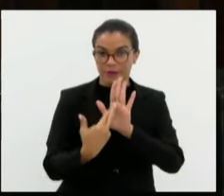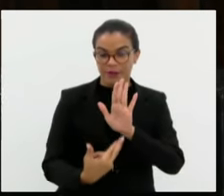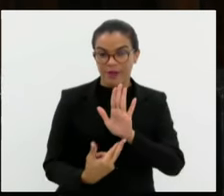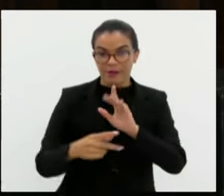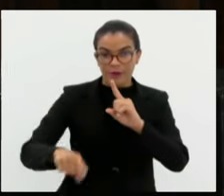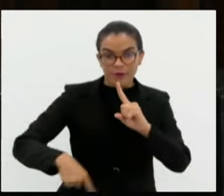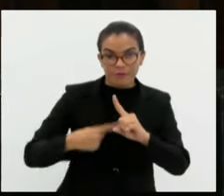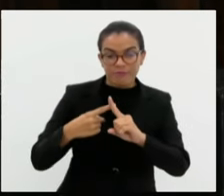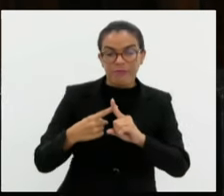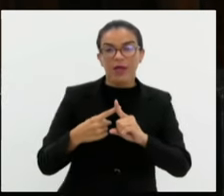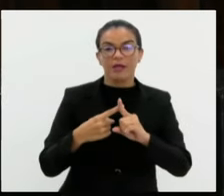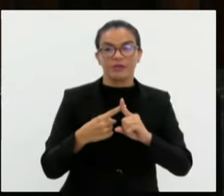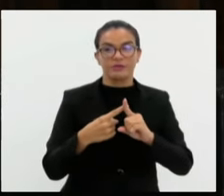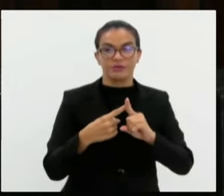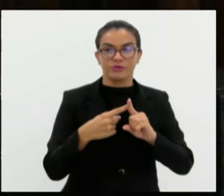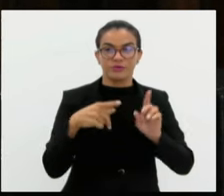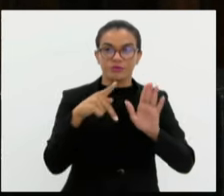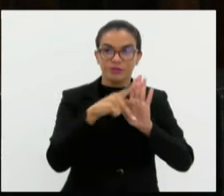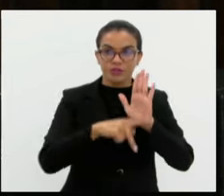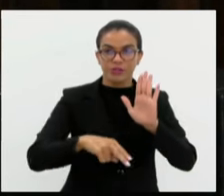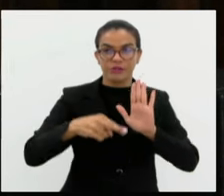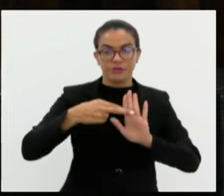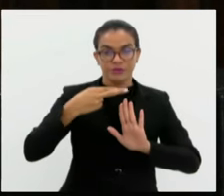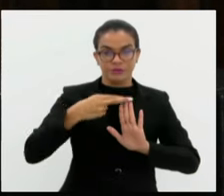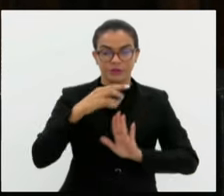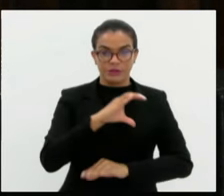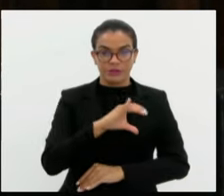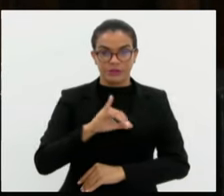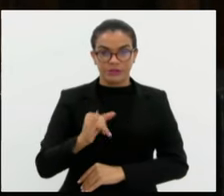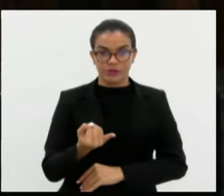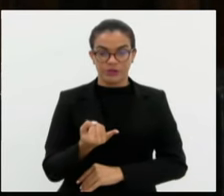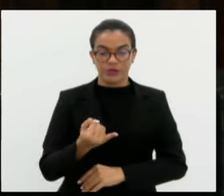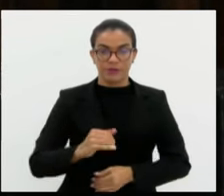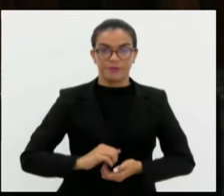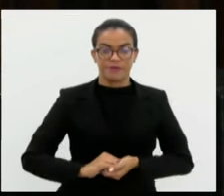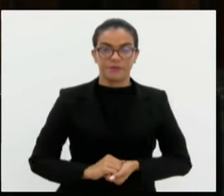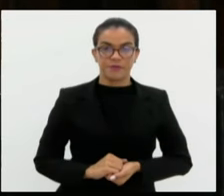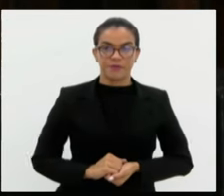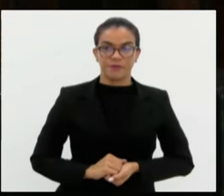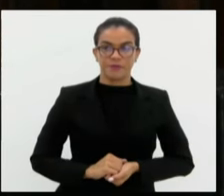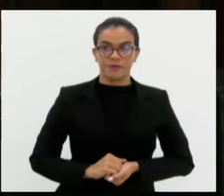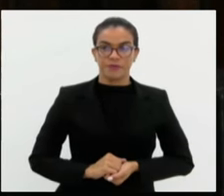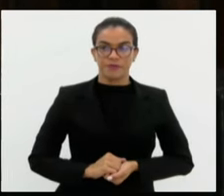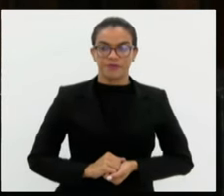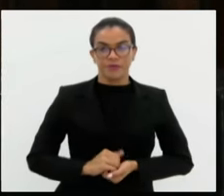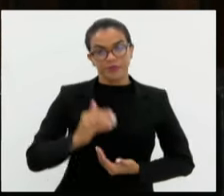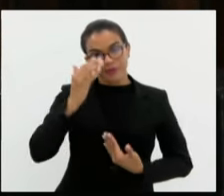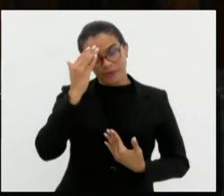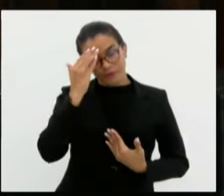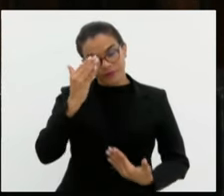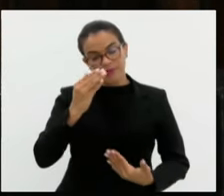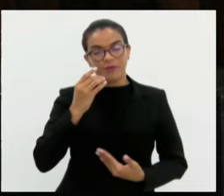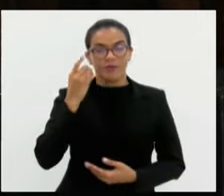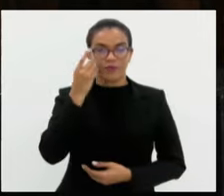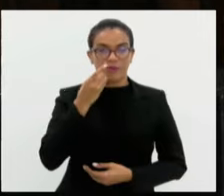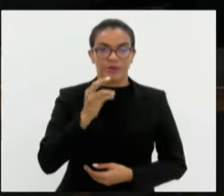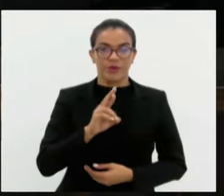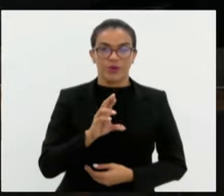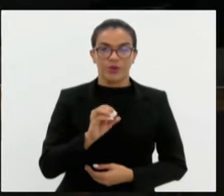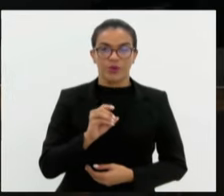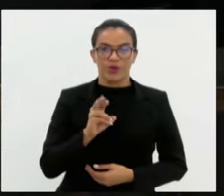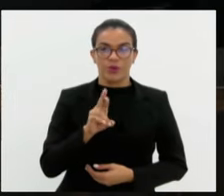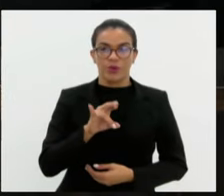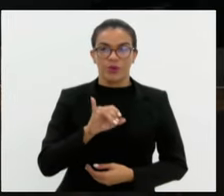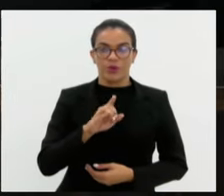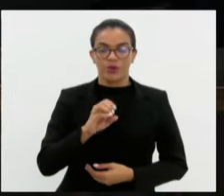com o projeto de resolução da lavra da CCJ, senhor presidente. Muito obrigado, deputado Rodrigo Amorim,